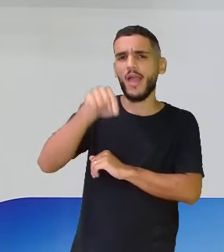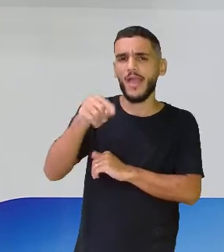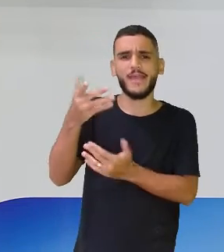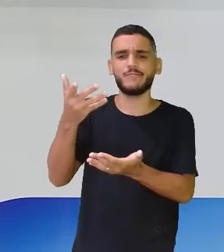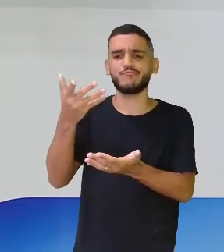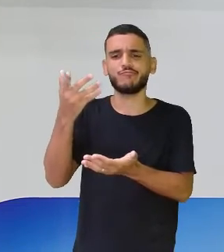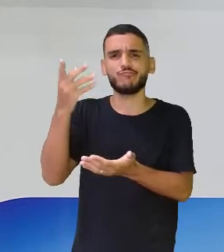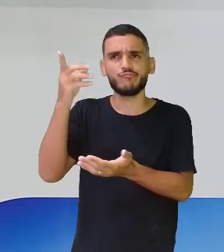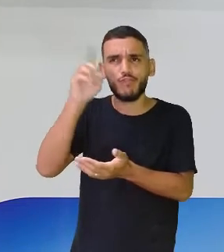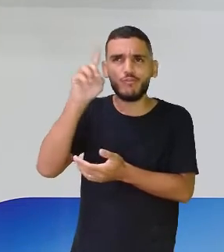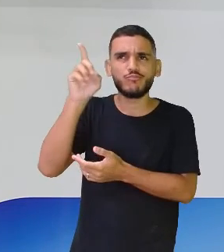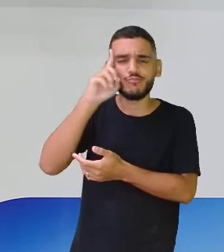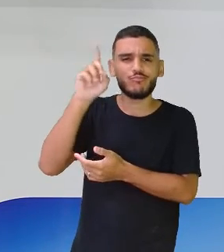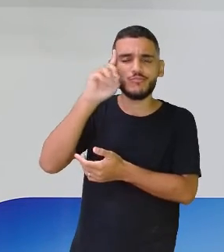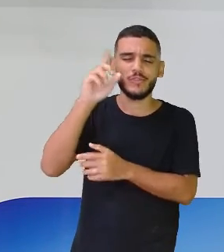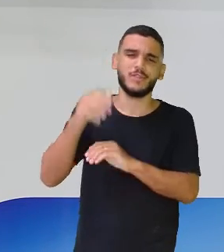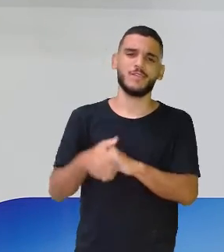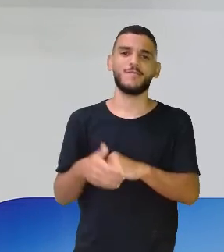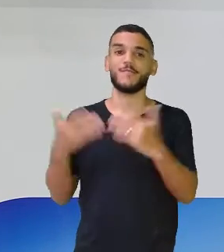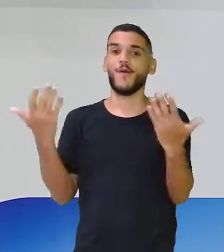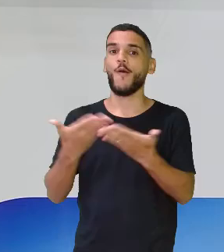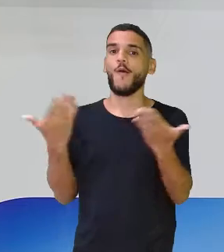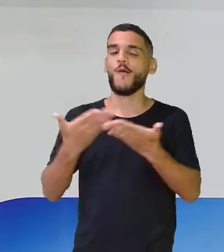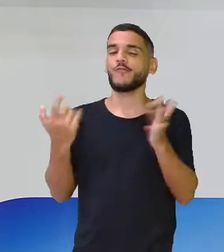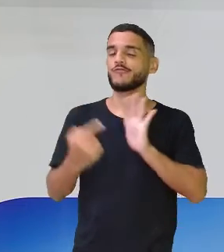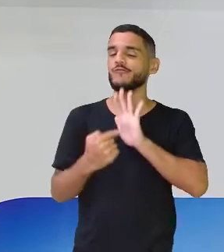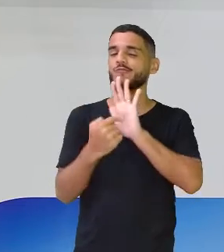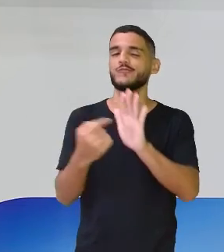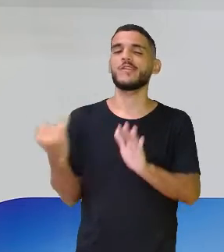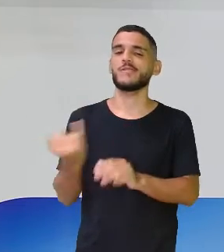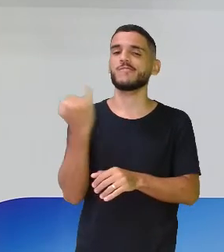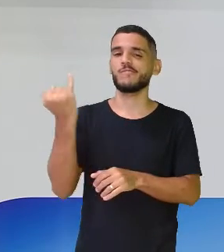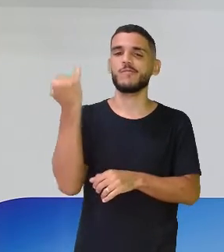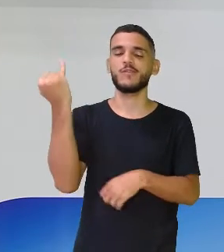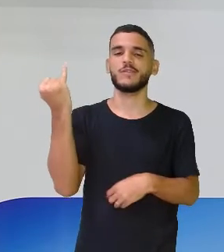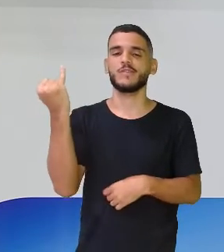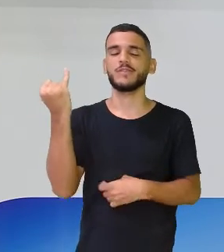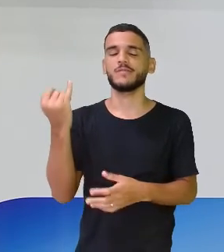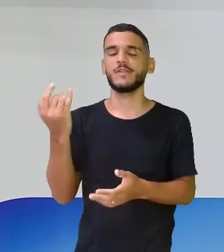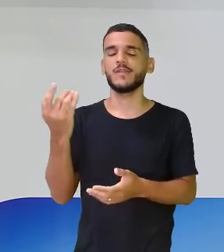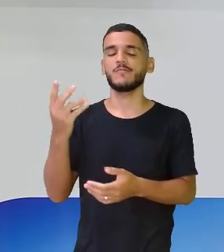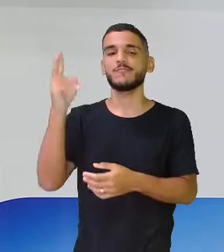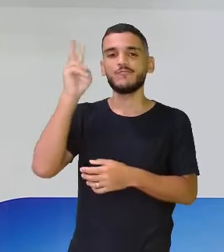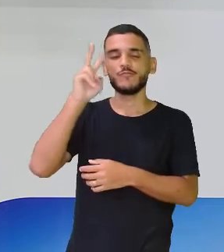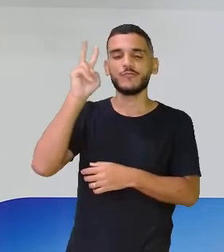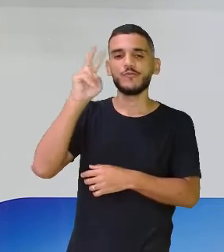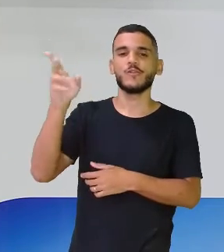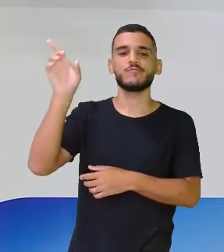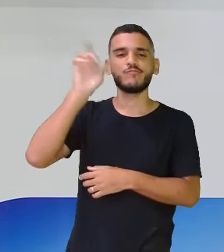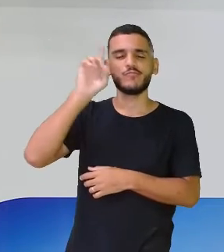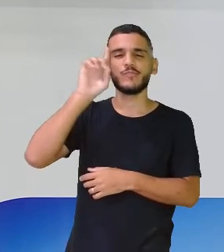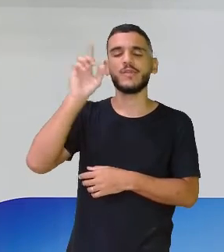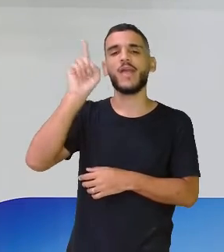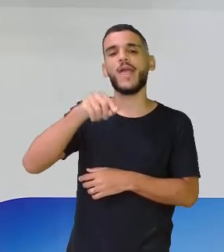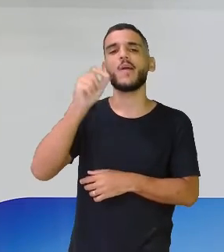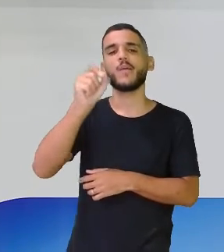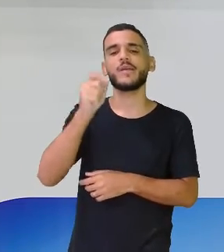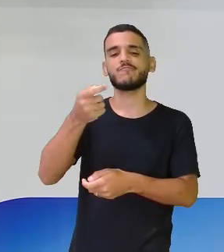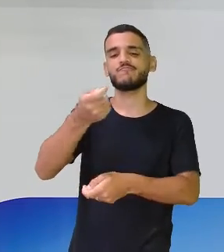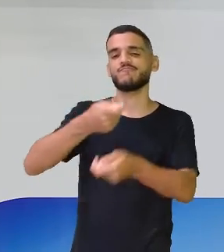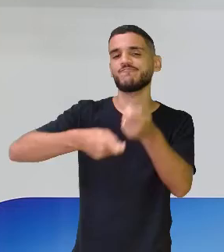do nosso dia a dia. E hoje vamos trazer um aspecto bem importante para essa história do dia a dia, que é a economia, tá,